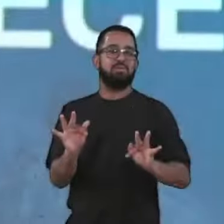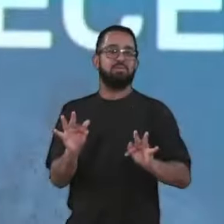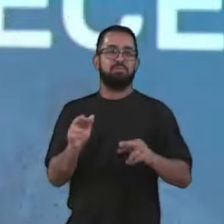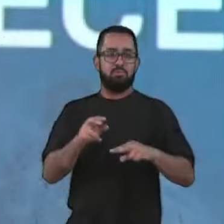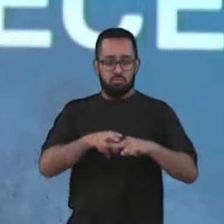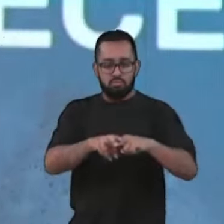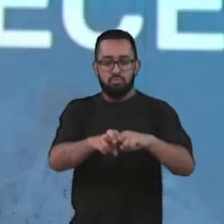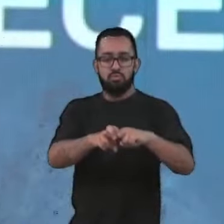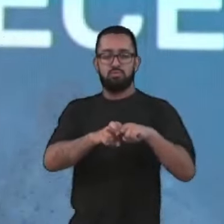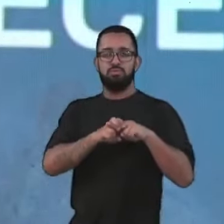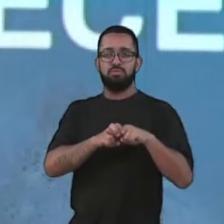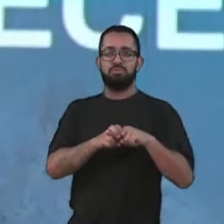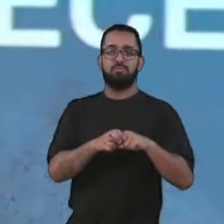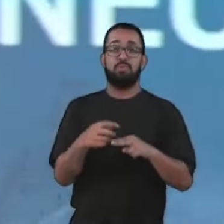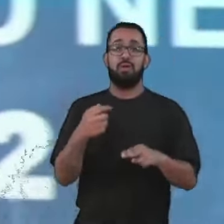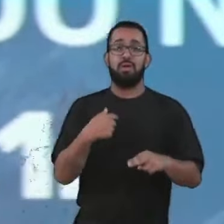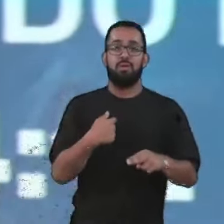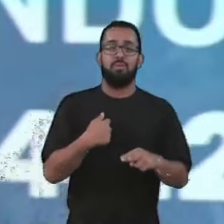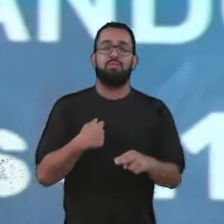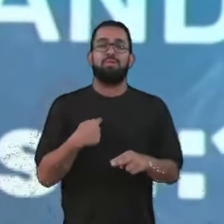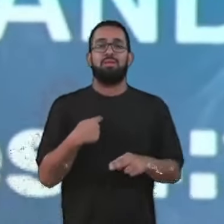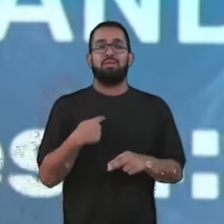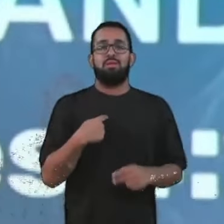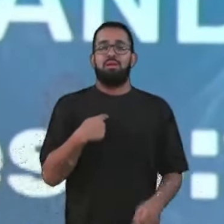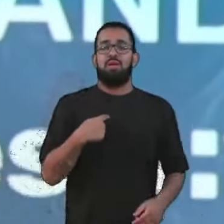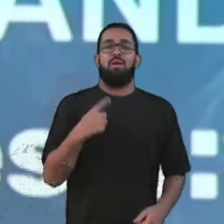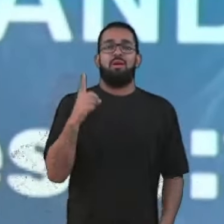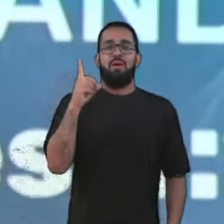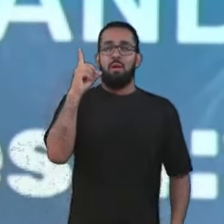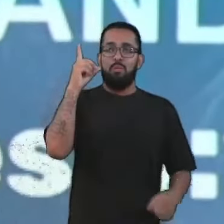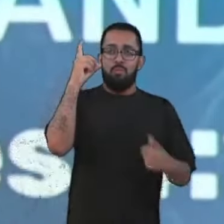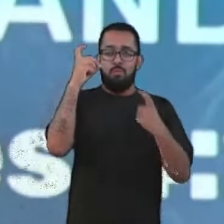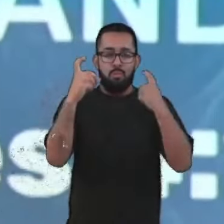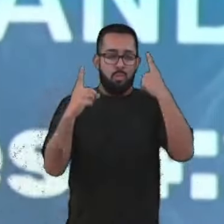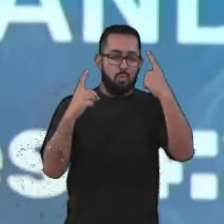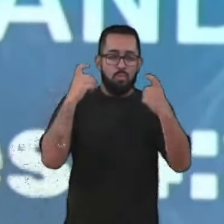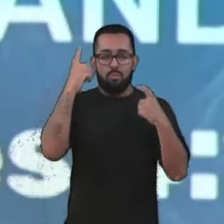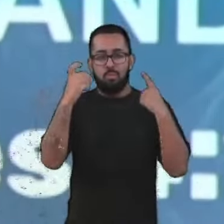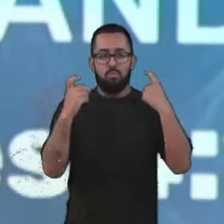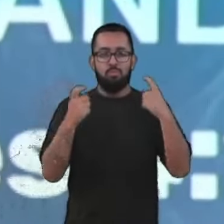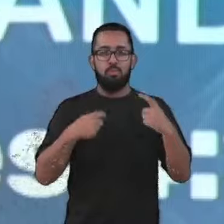de Deus. Não, Senhor, viu que nós oramos aqui pelos